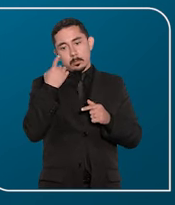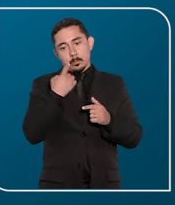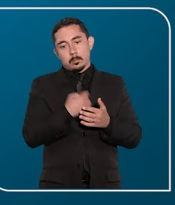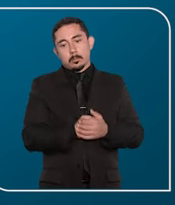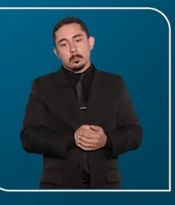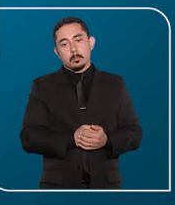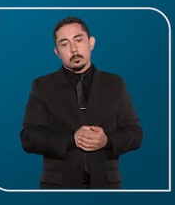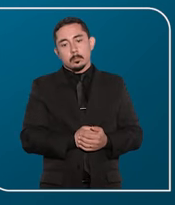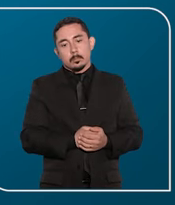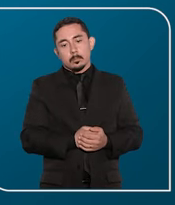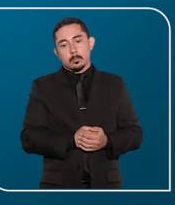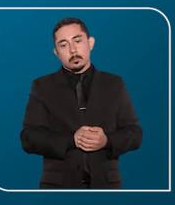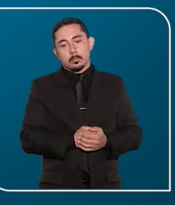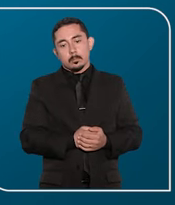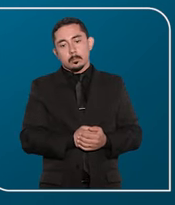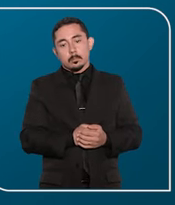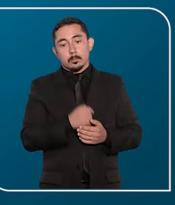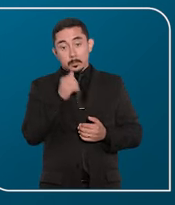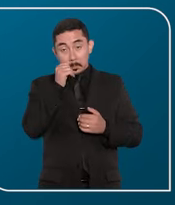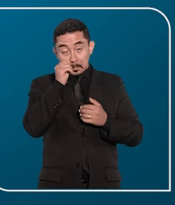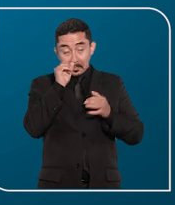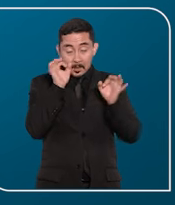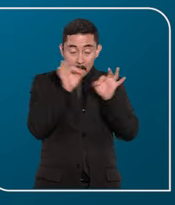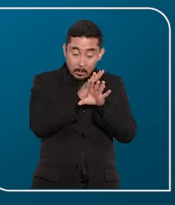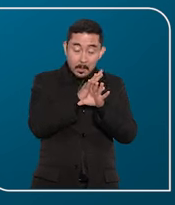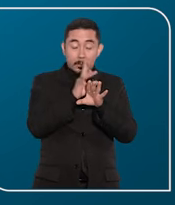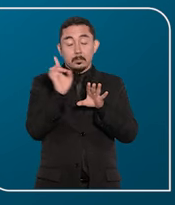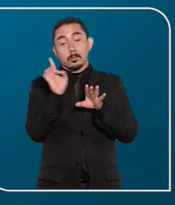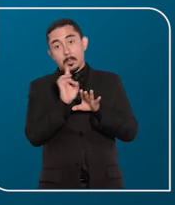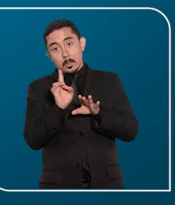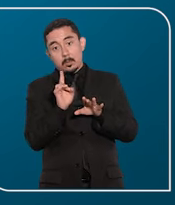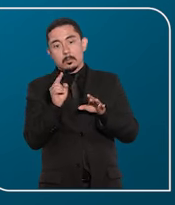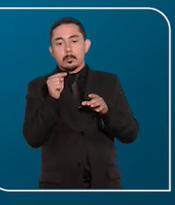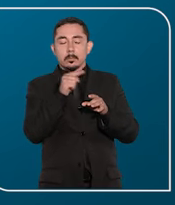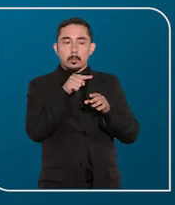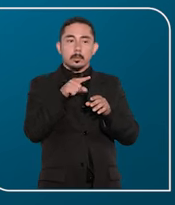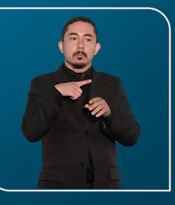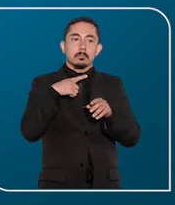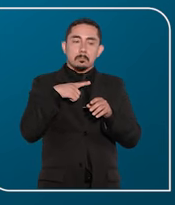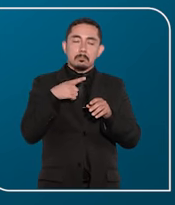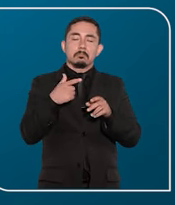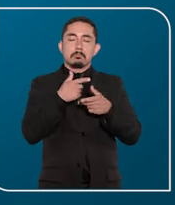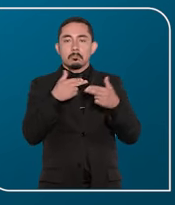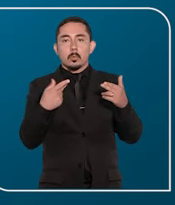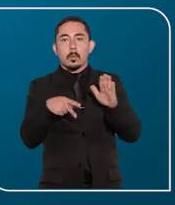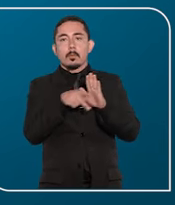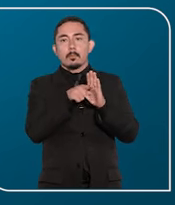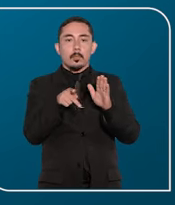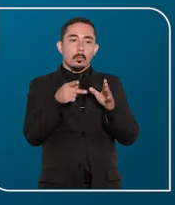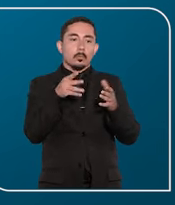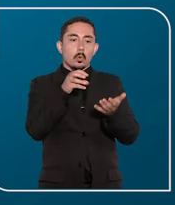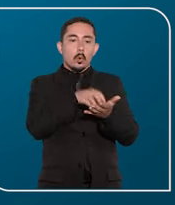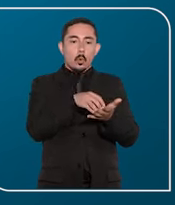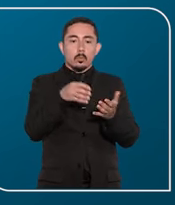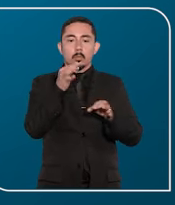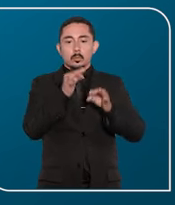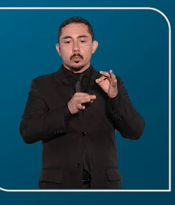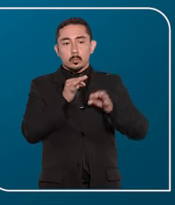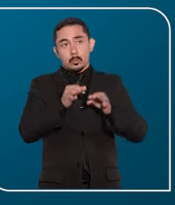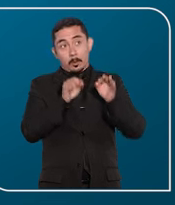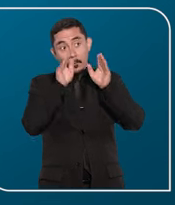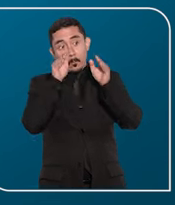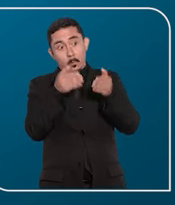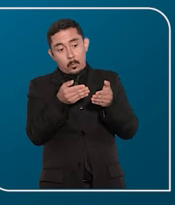inviolabilidade que não é absoluta? Não, não é. Ela pode ser quebrada diante de ordem judicial específica